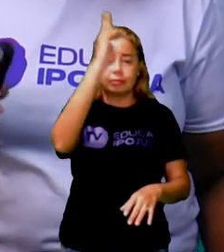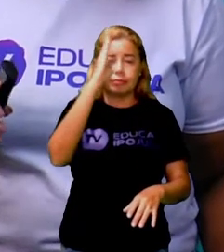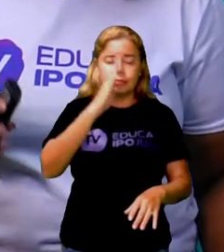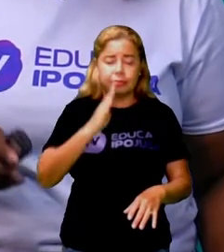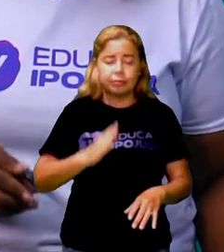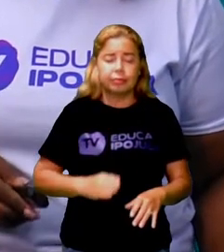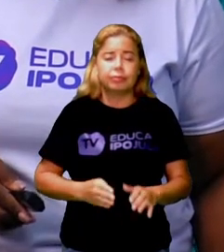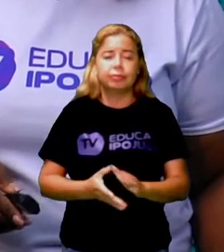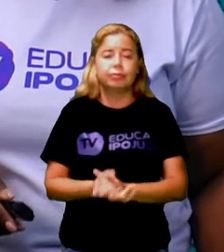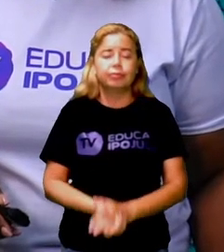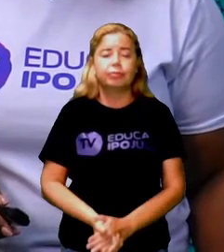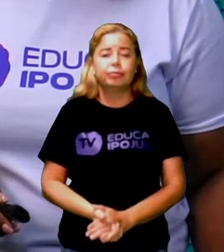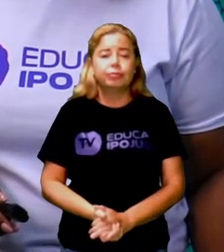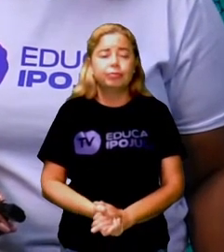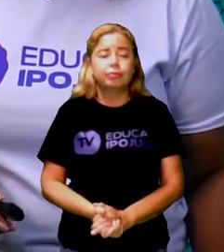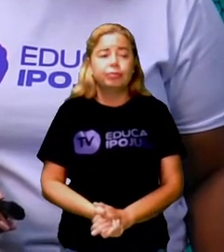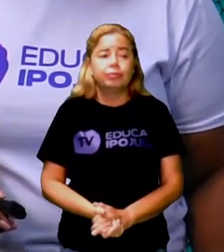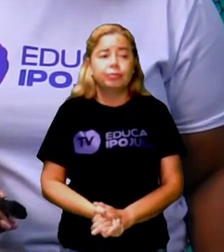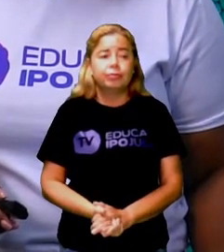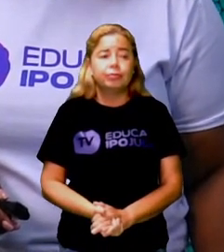sistema monetário.